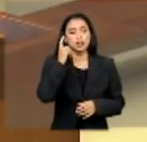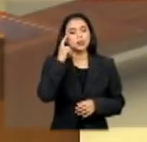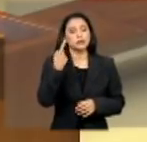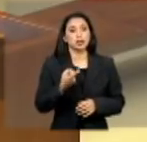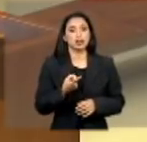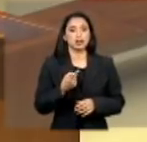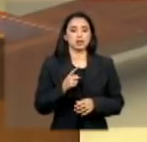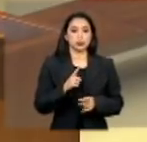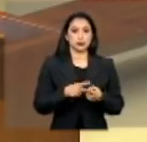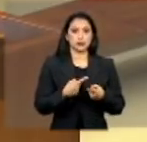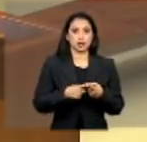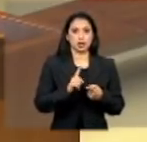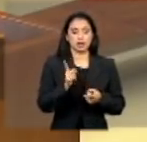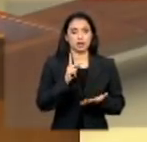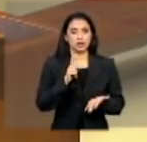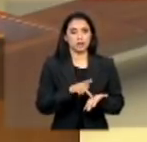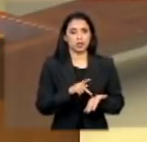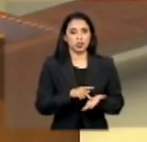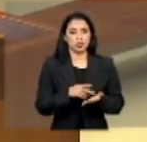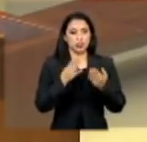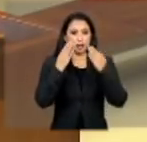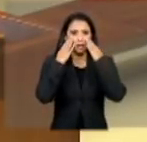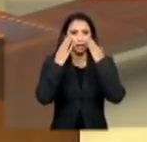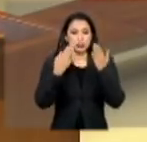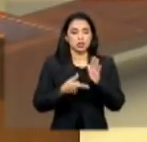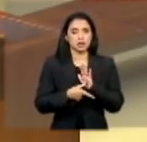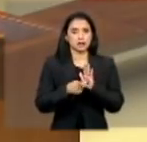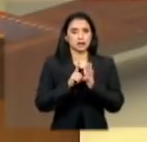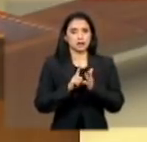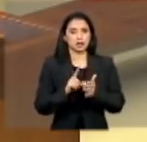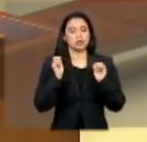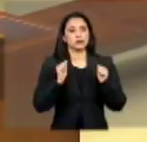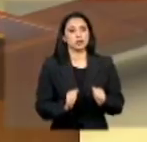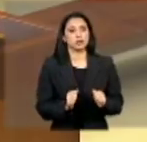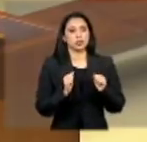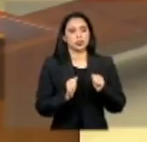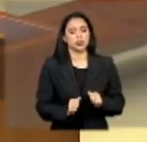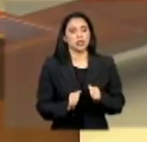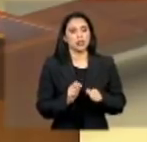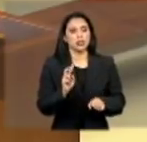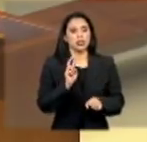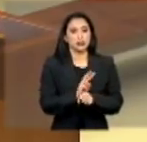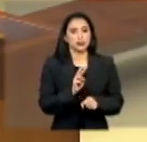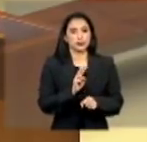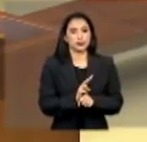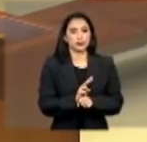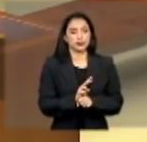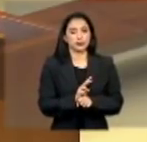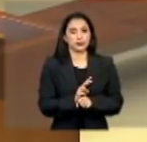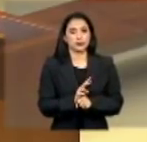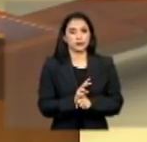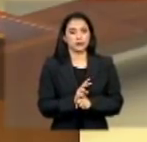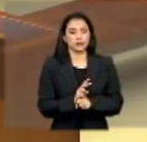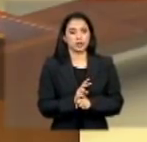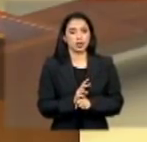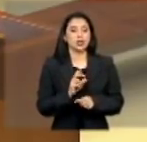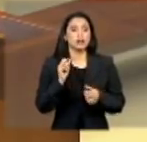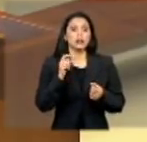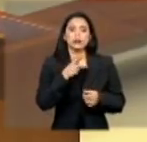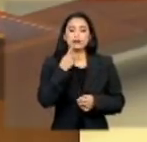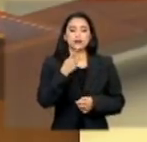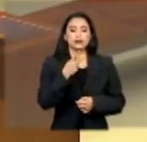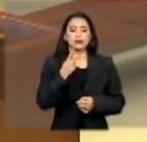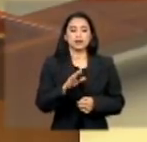verdade de que apresentando antes poderia defesa do paciente impugnar de alguma maneira aquilo que foi dito pelo